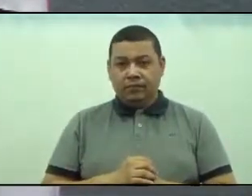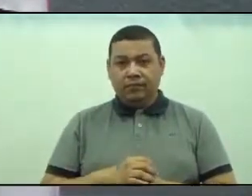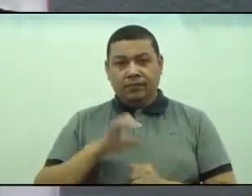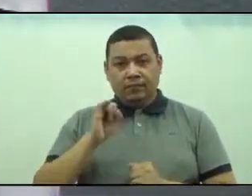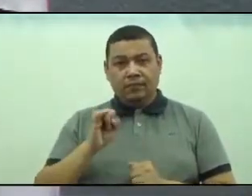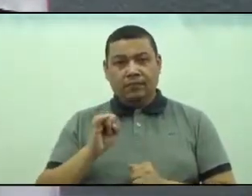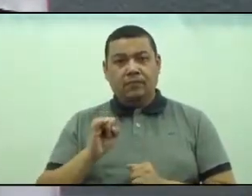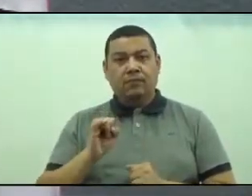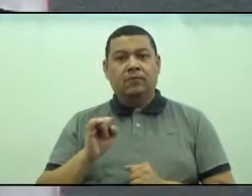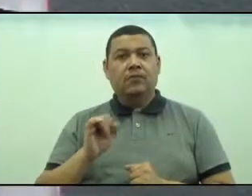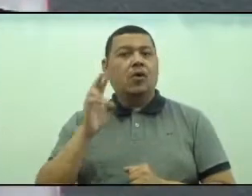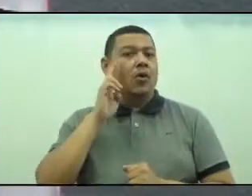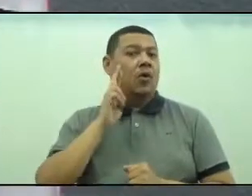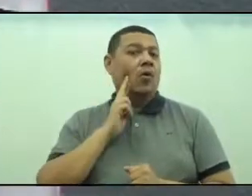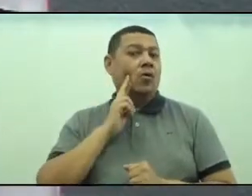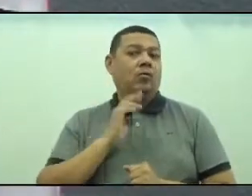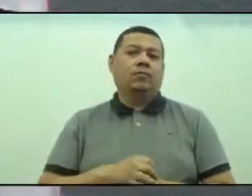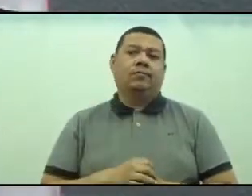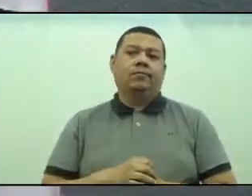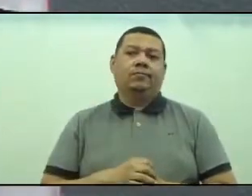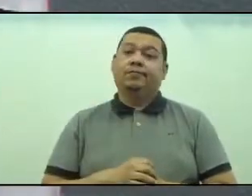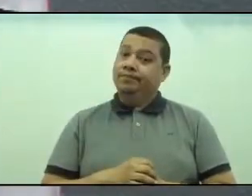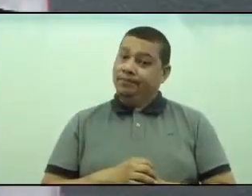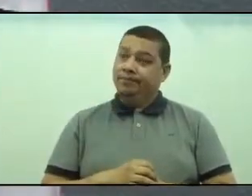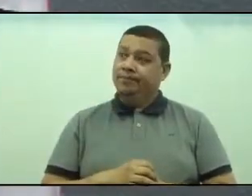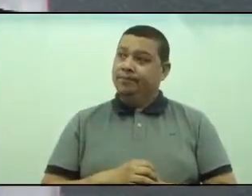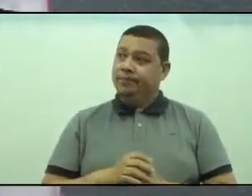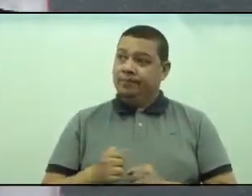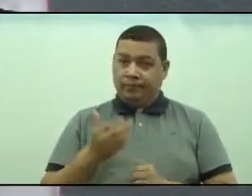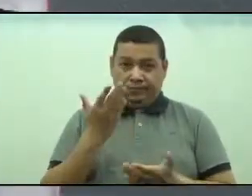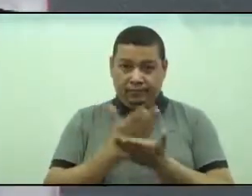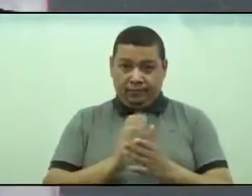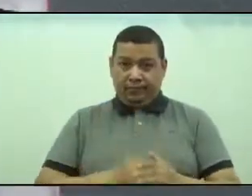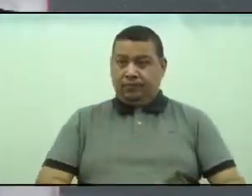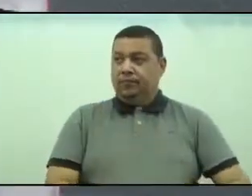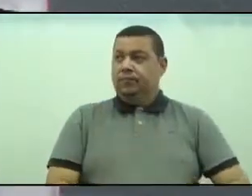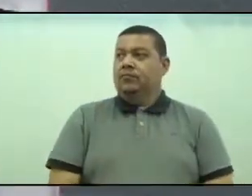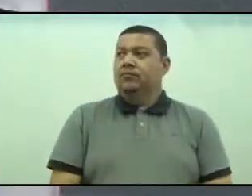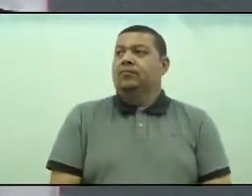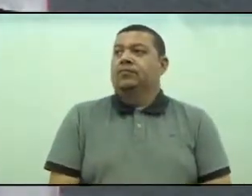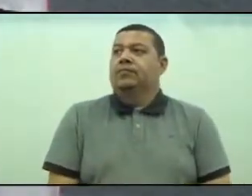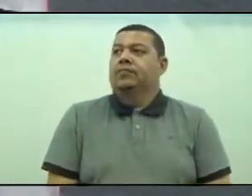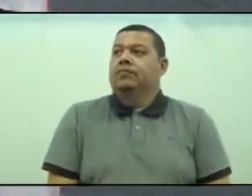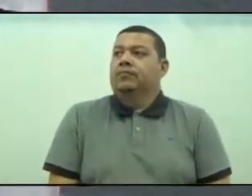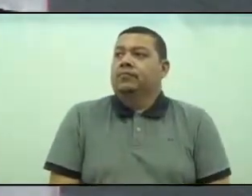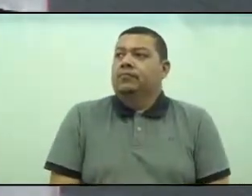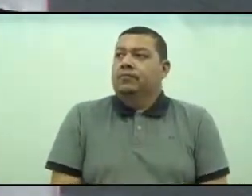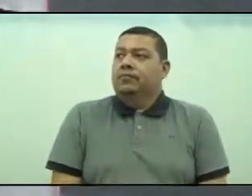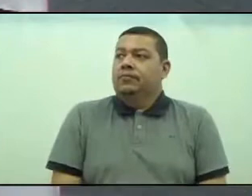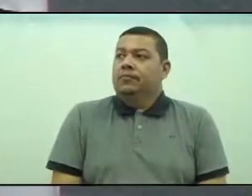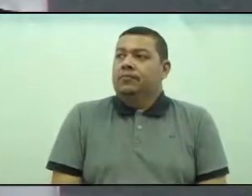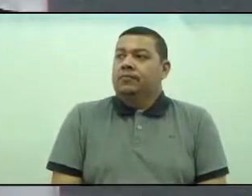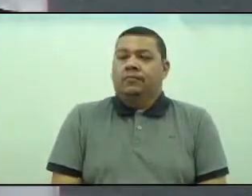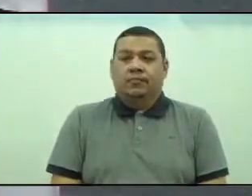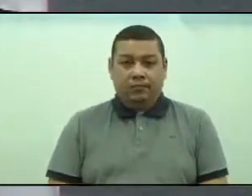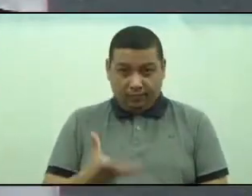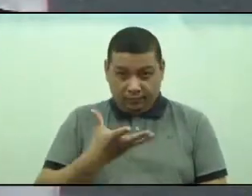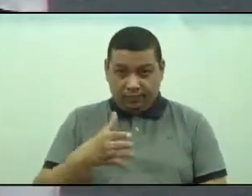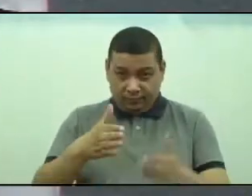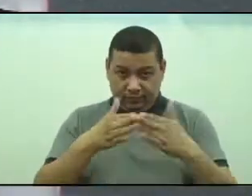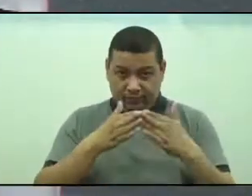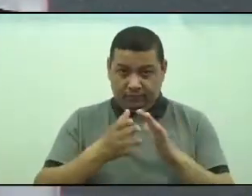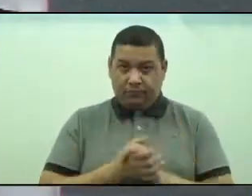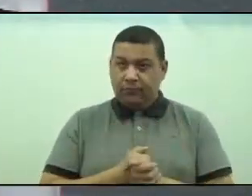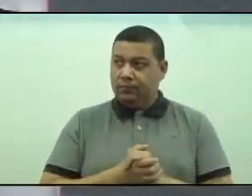Rondônia? Gostaria, então, mais uma vez, vou terminar já, presidente, que eu sei que eu já me excedi no horário, de pedir